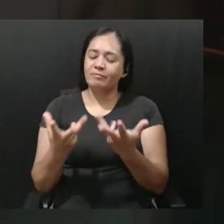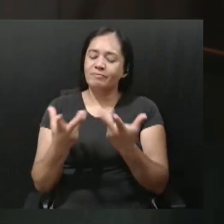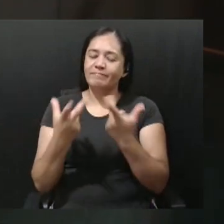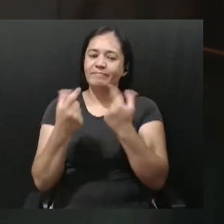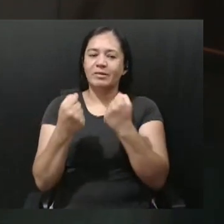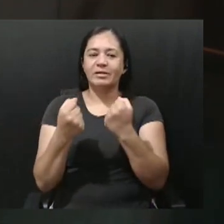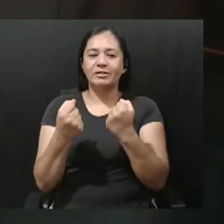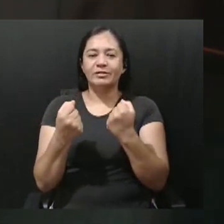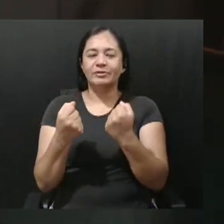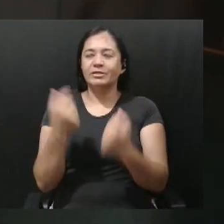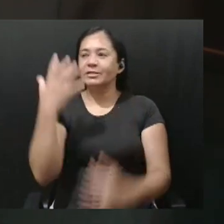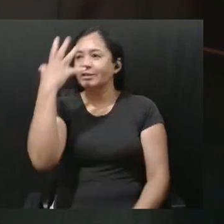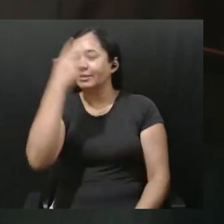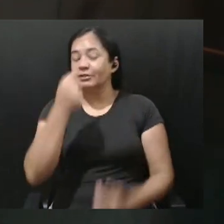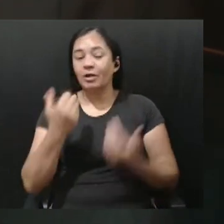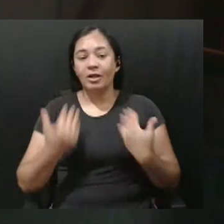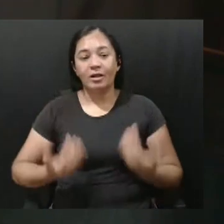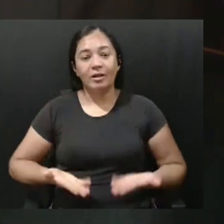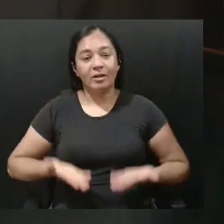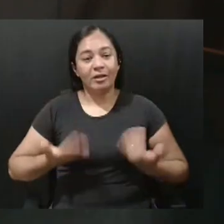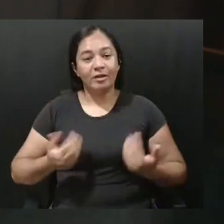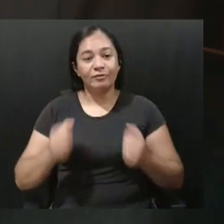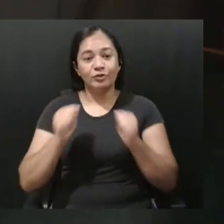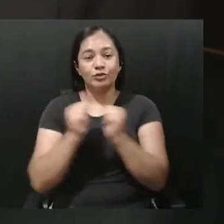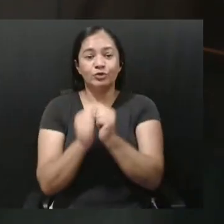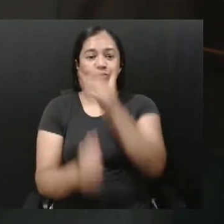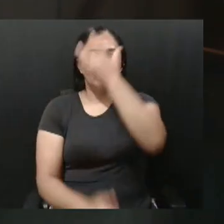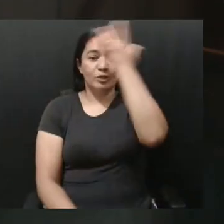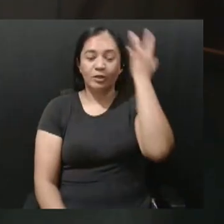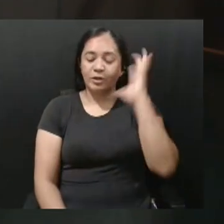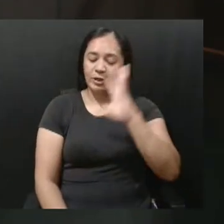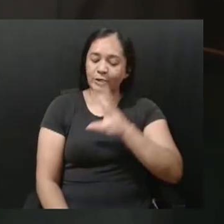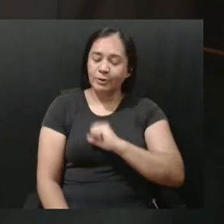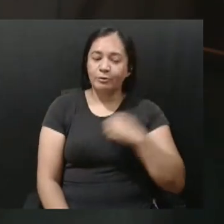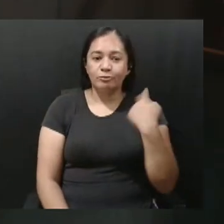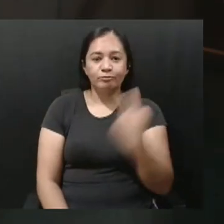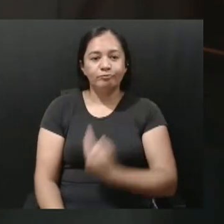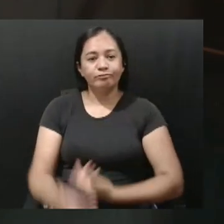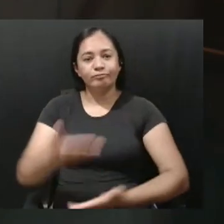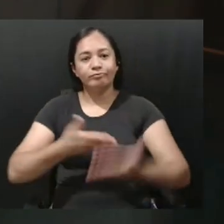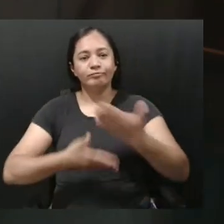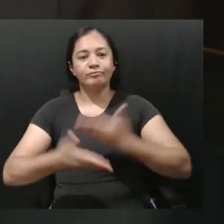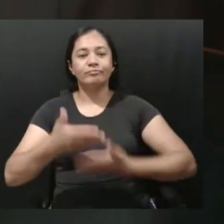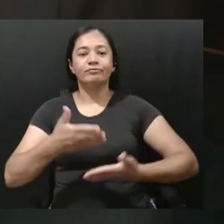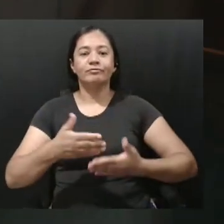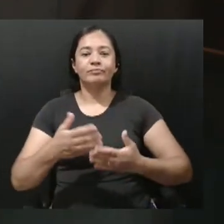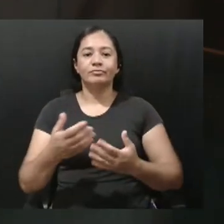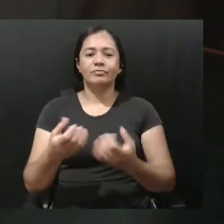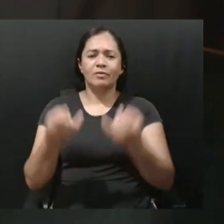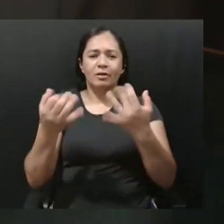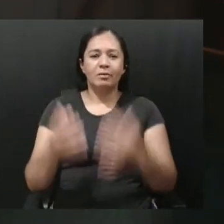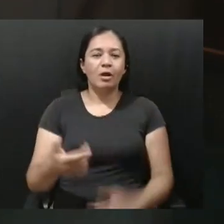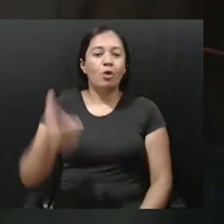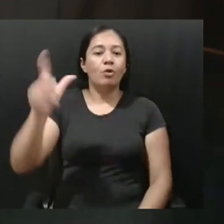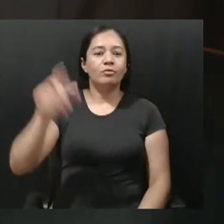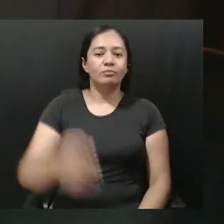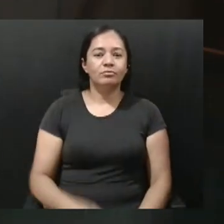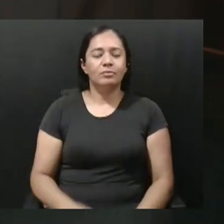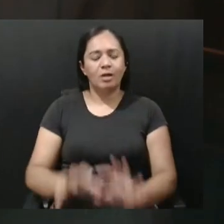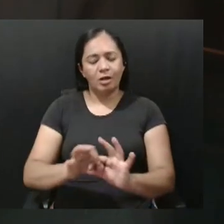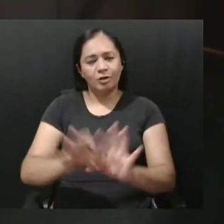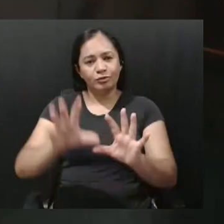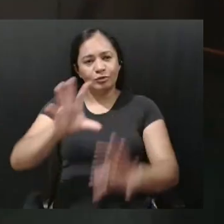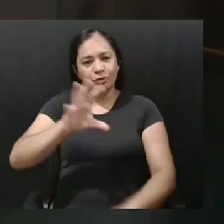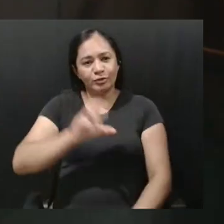lindo, leve, do lado das pessoas que amam a gente e que a gente ama. E quer que eu te fale uma coisa? Se permita ser amado também,